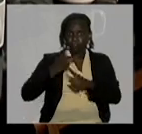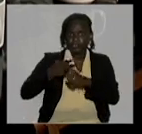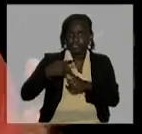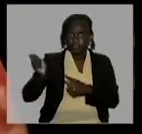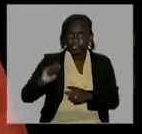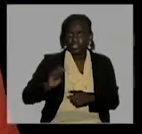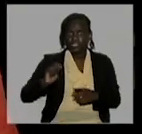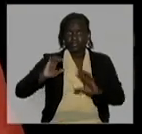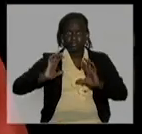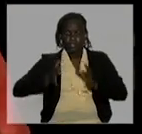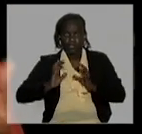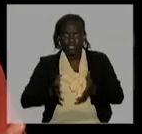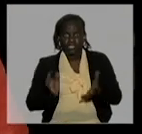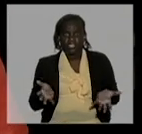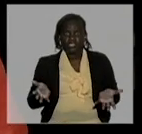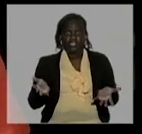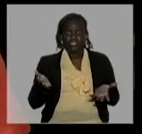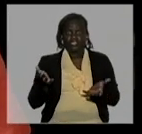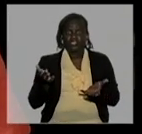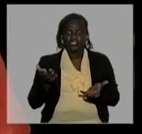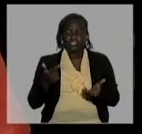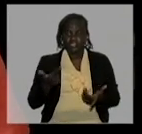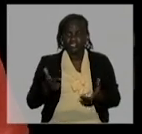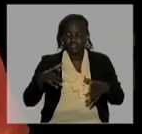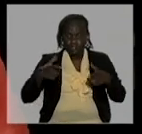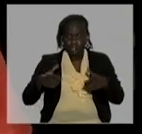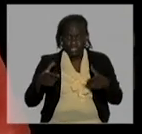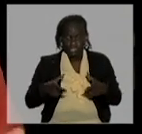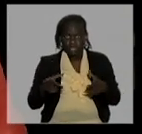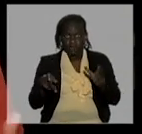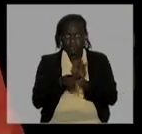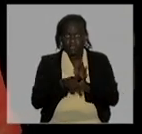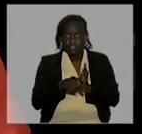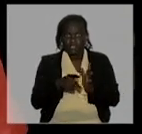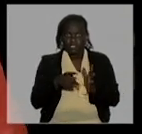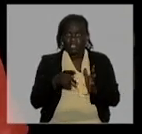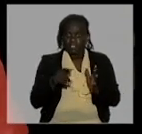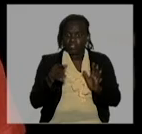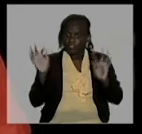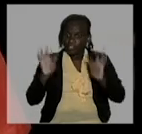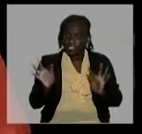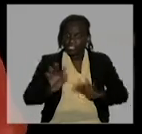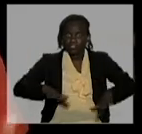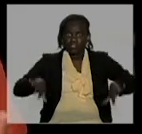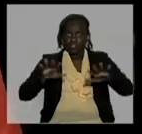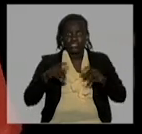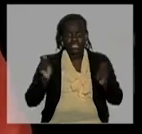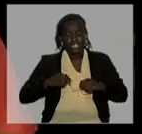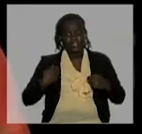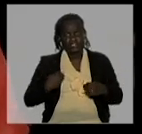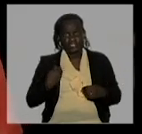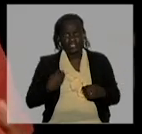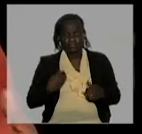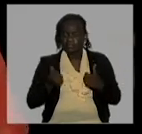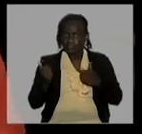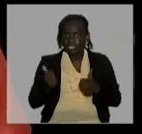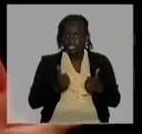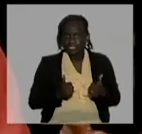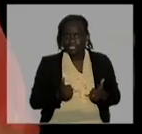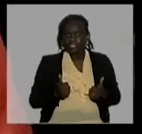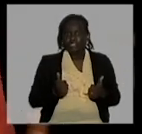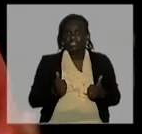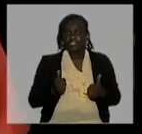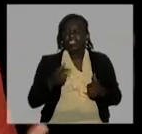né? A pipa, a bola, enfim, uma comunidade que estava feliz, que podia viver,